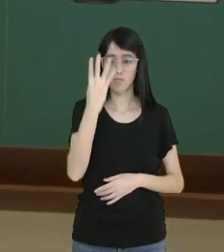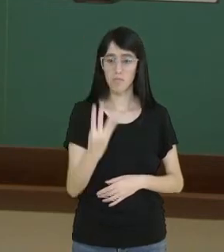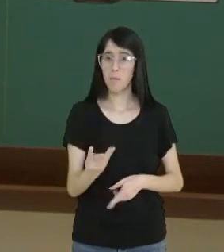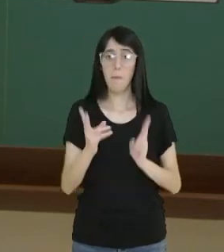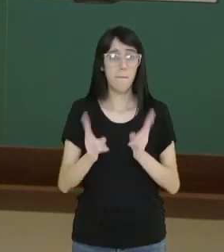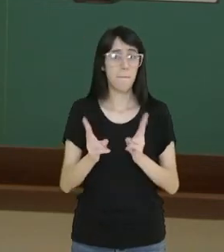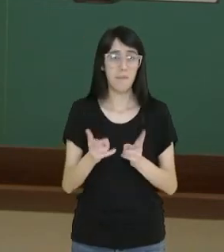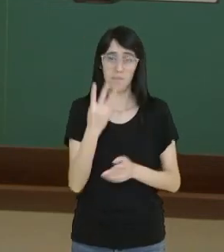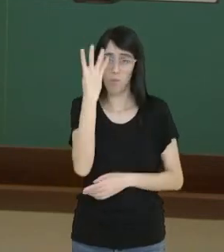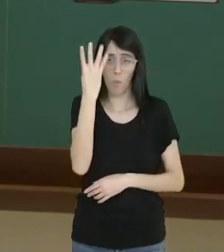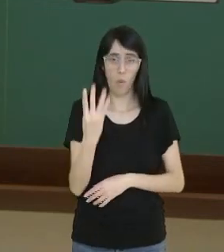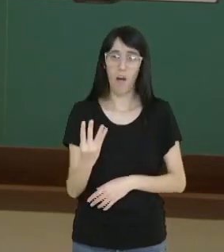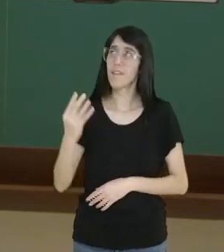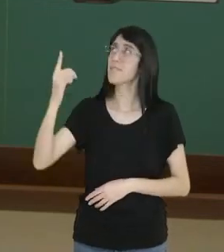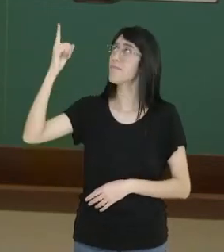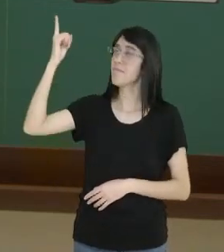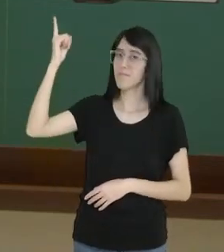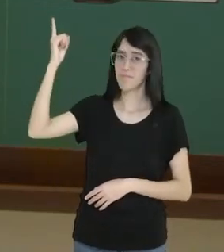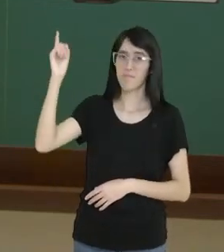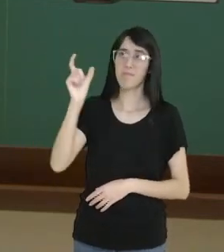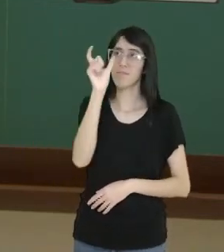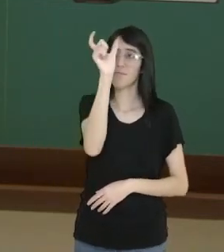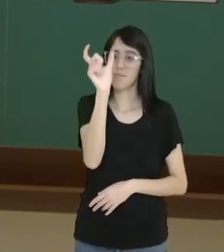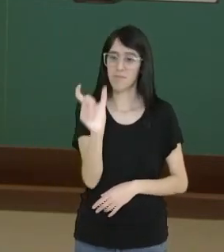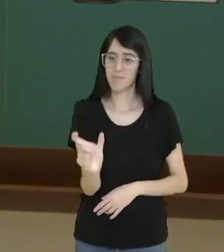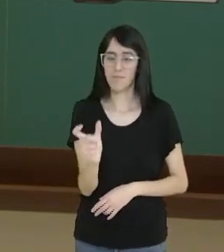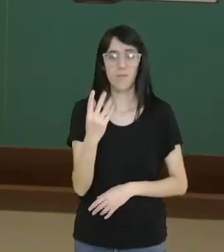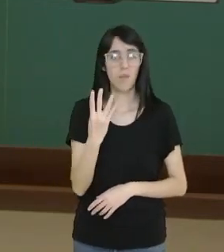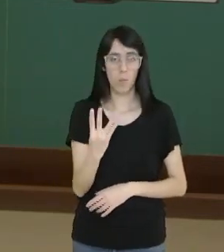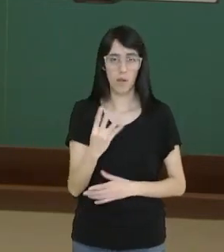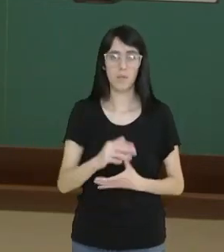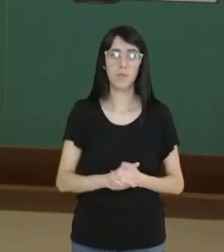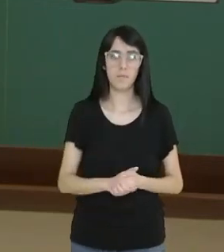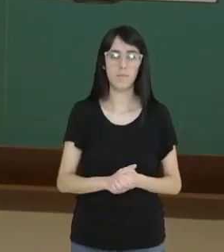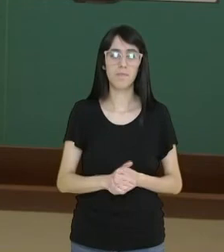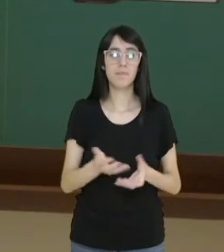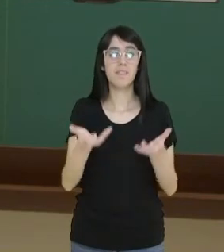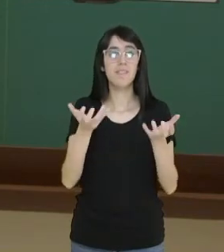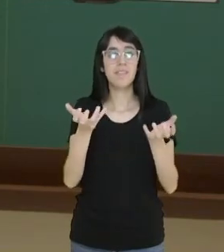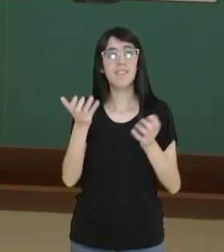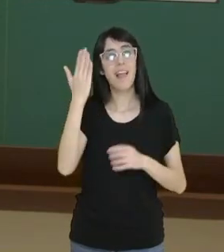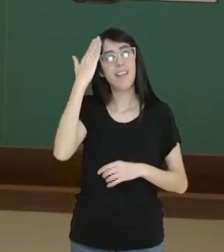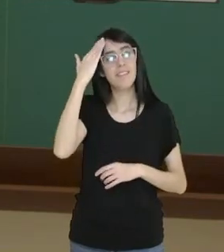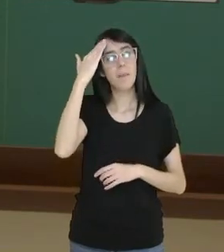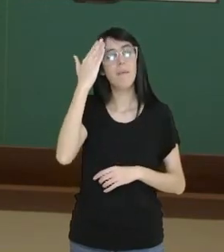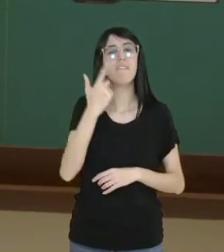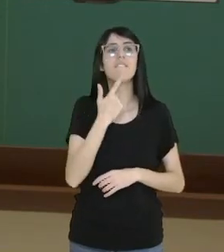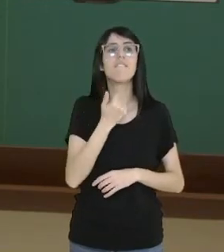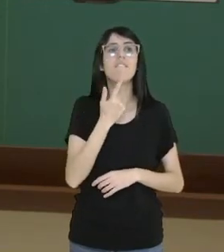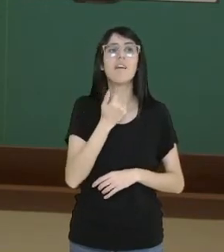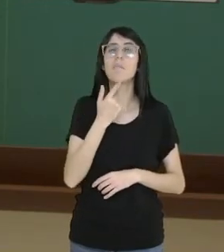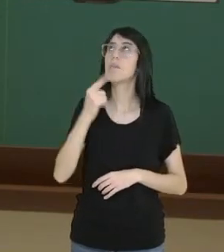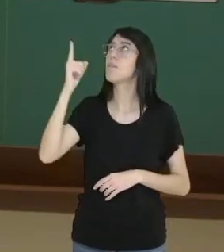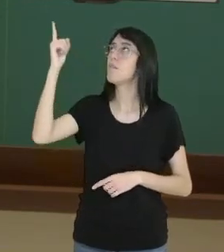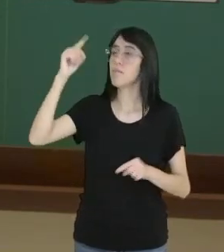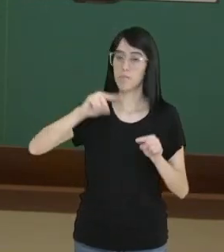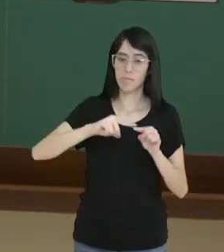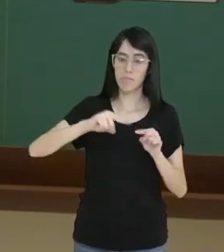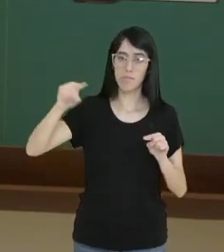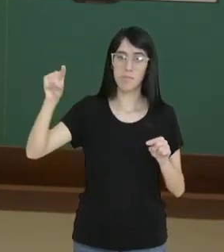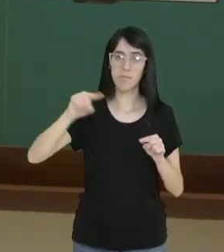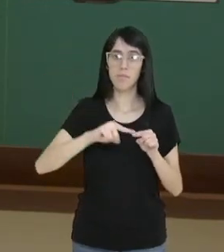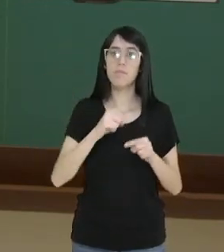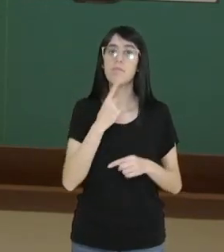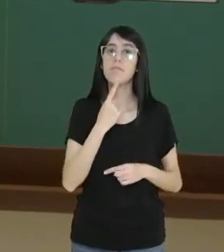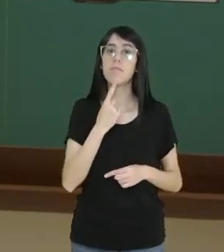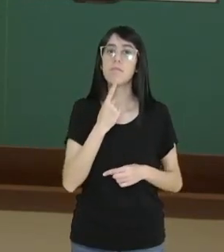altura. E esse pedaço fica 5. Por que que eu tracei essa altura? Porque ele quer essa medida vermelha aqui, ó. E essa medida vermelha,